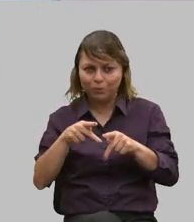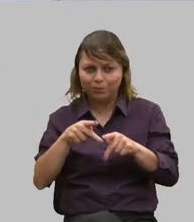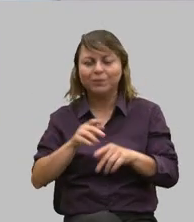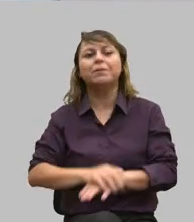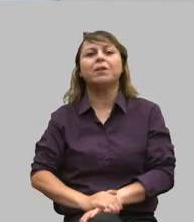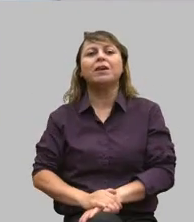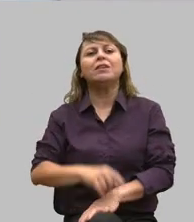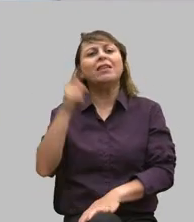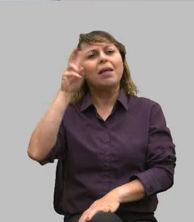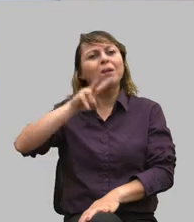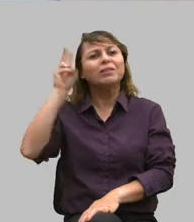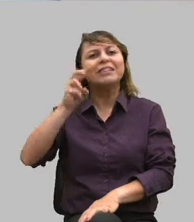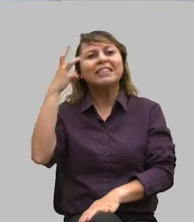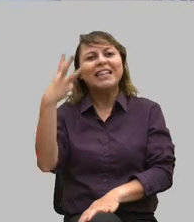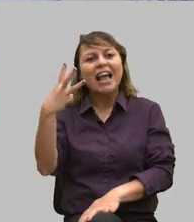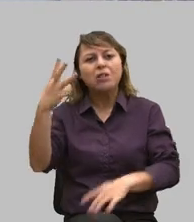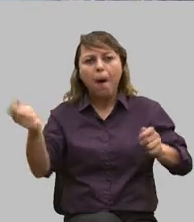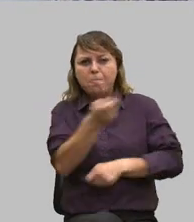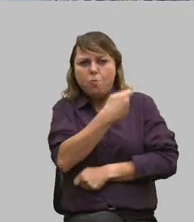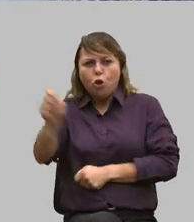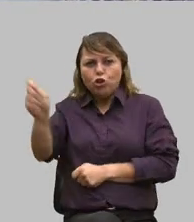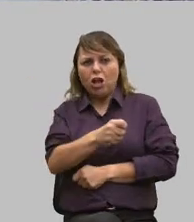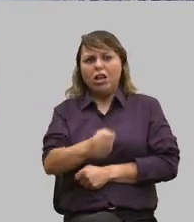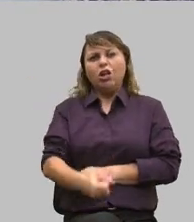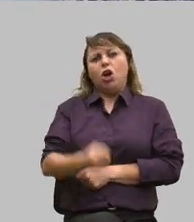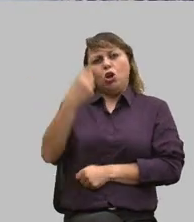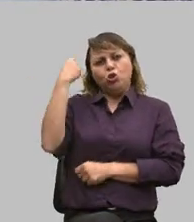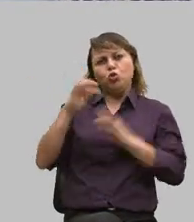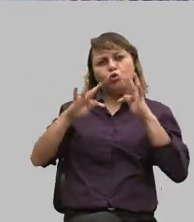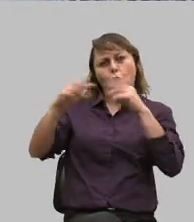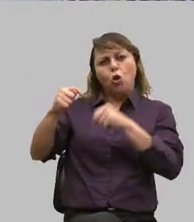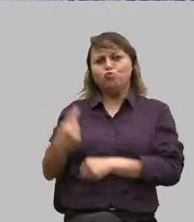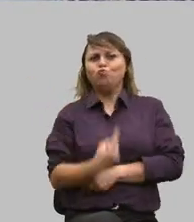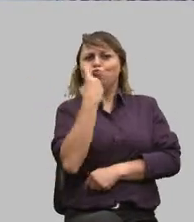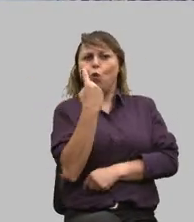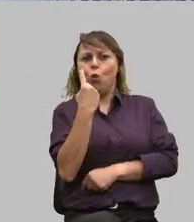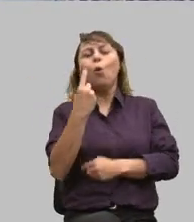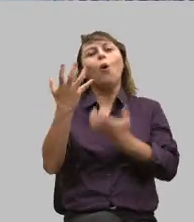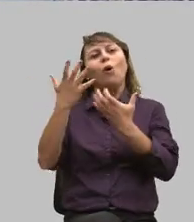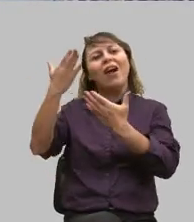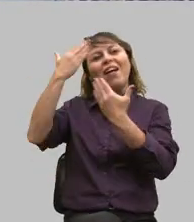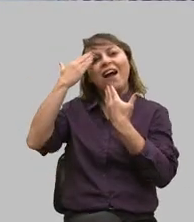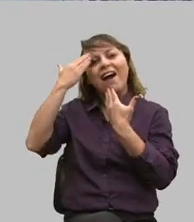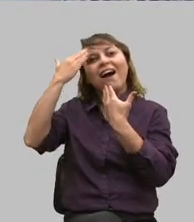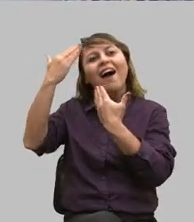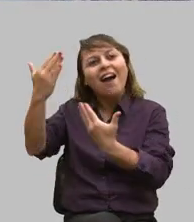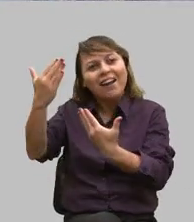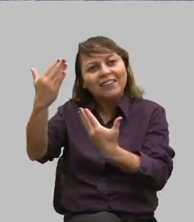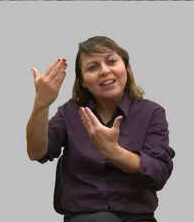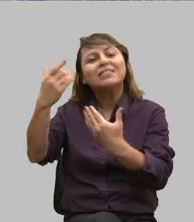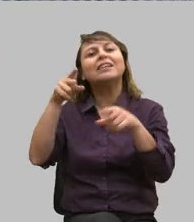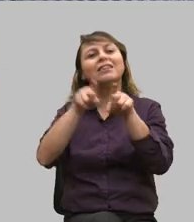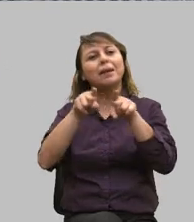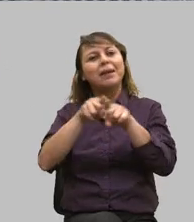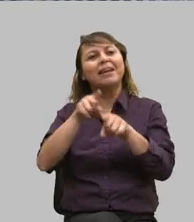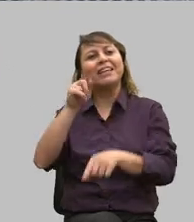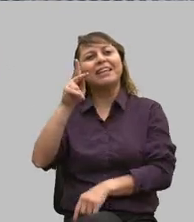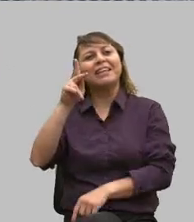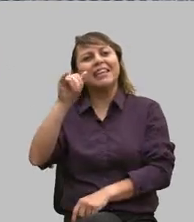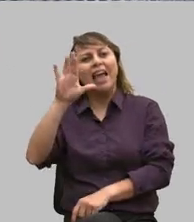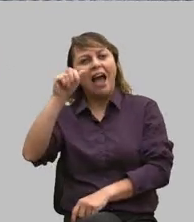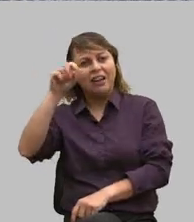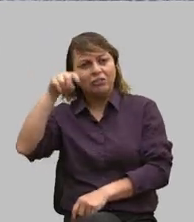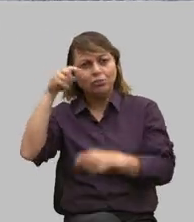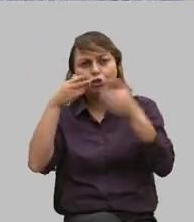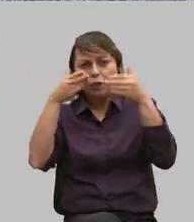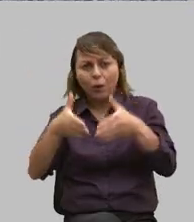Mosqueteiros é um por todos e todos por um então eu quero agradecer aproveitar que a Quiara não chegou ainda não tá aqui